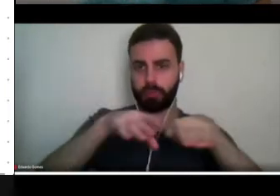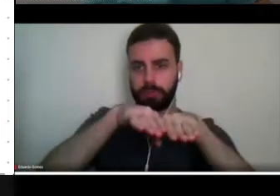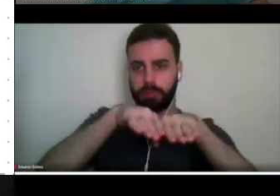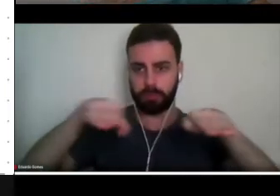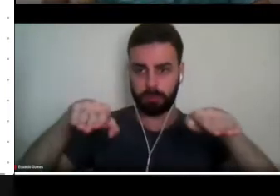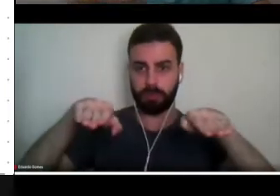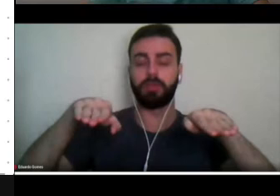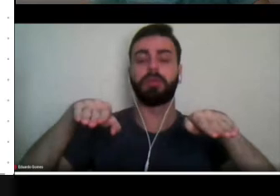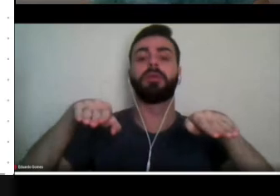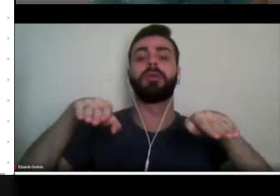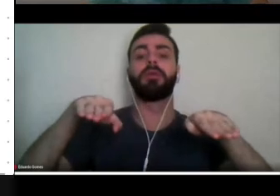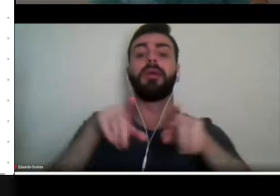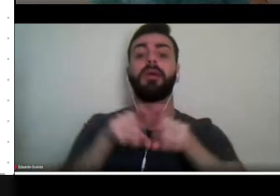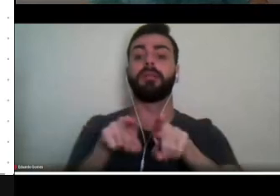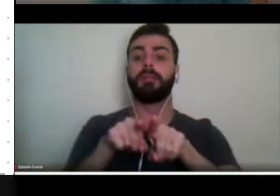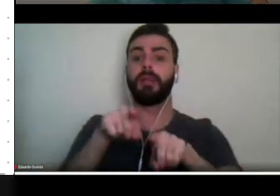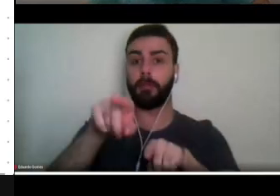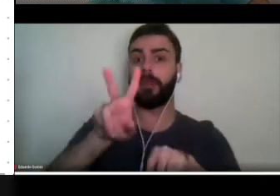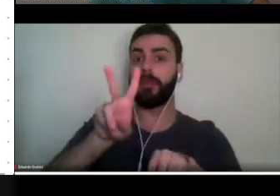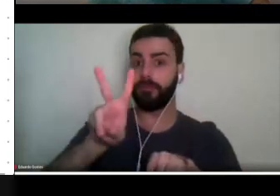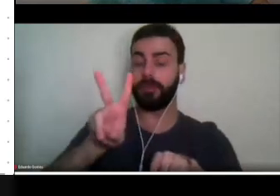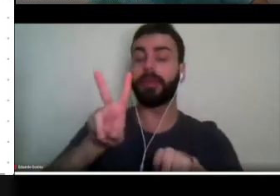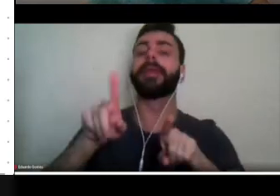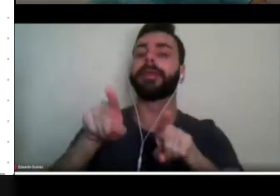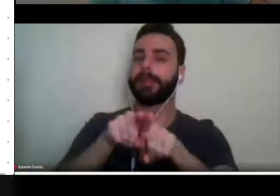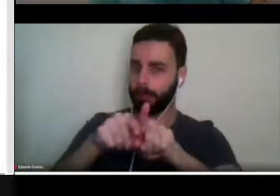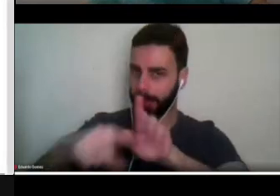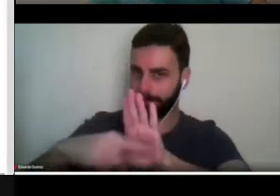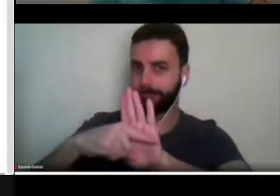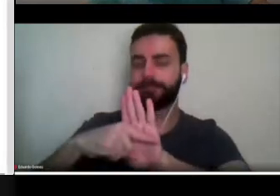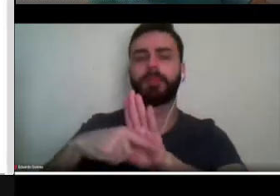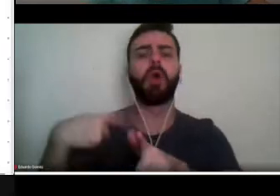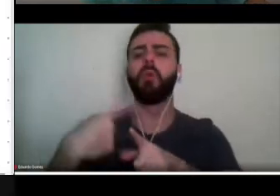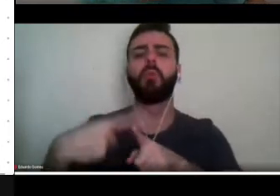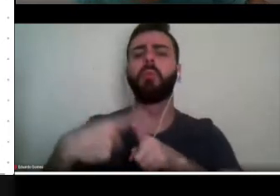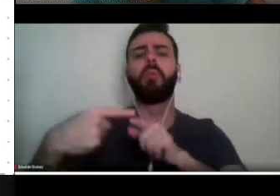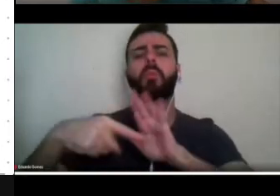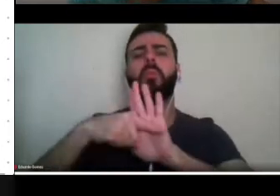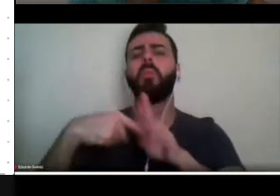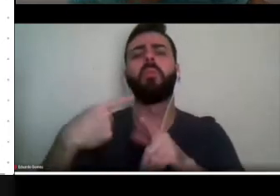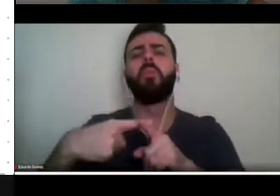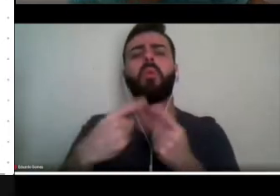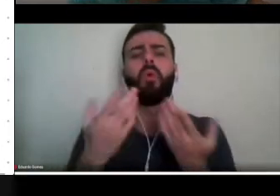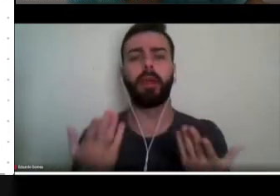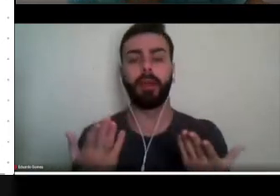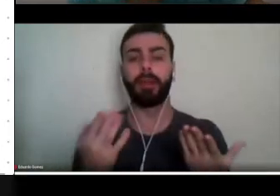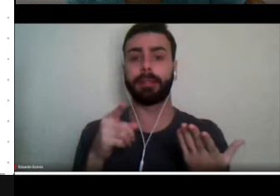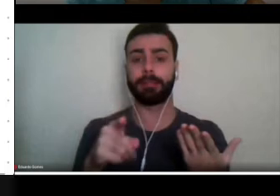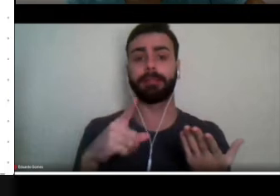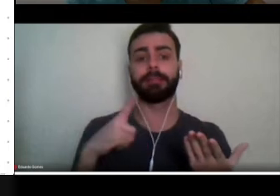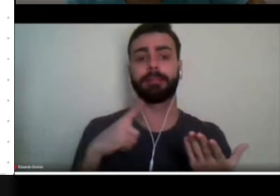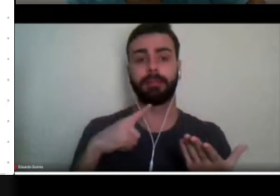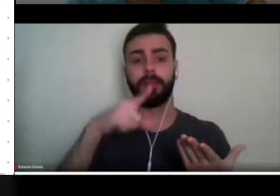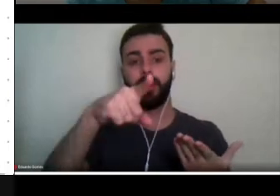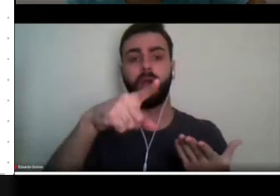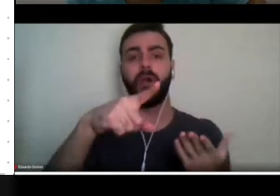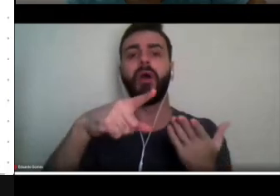que a velocidade é menor que zero? Porque a inclinação é negativa, tá? E aí, de 9